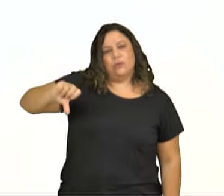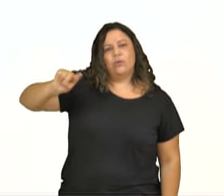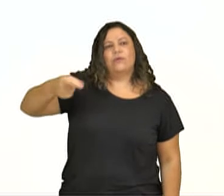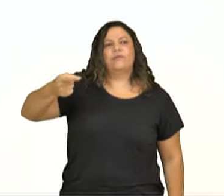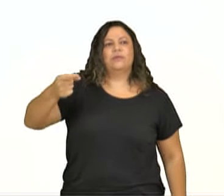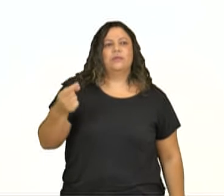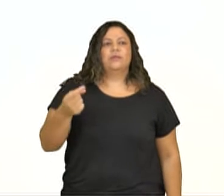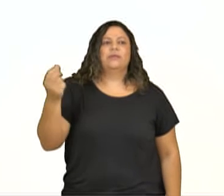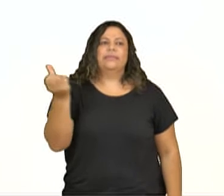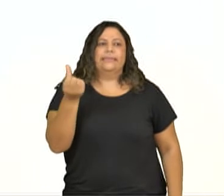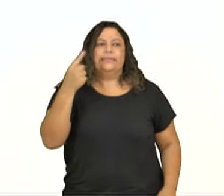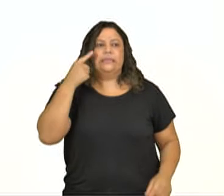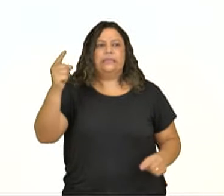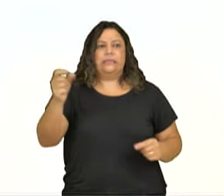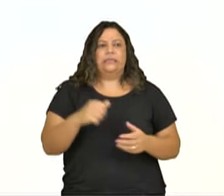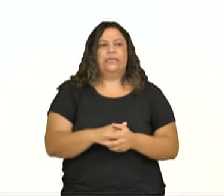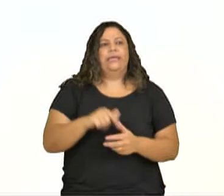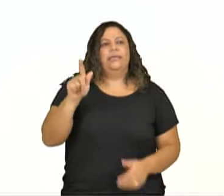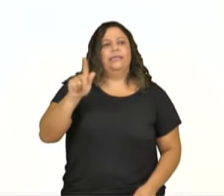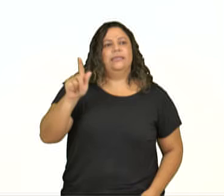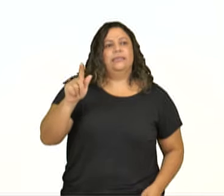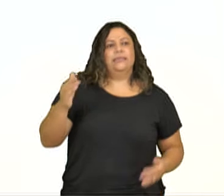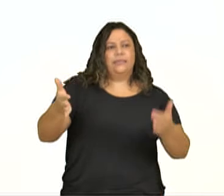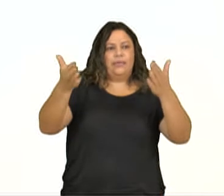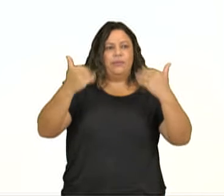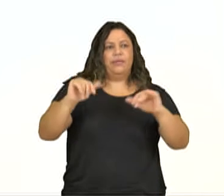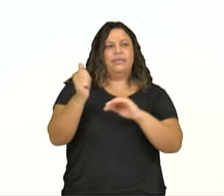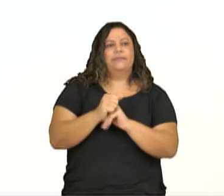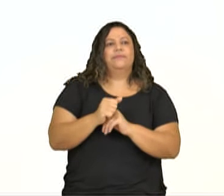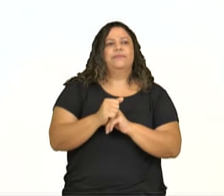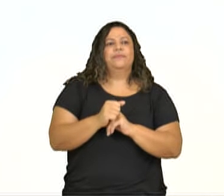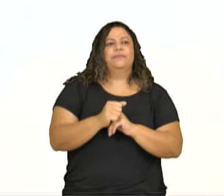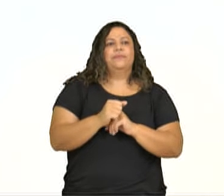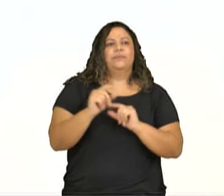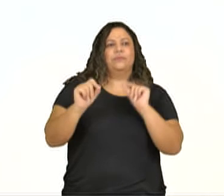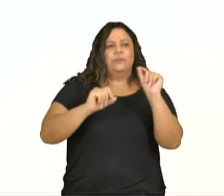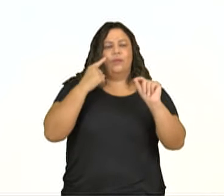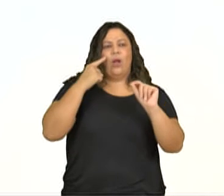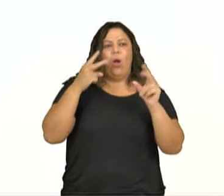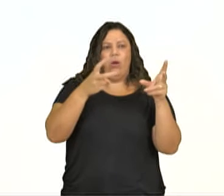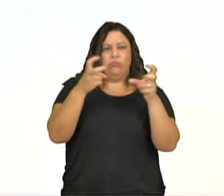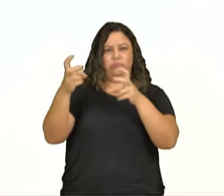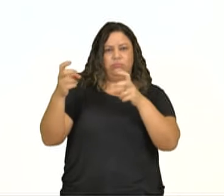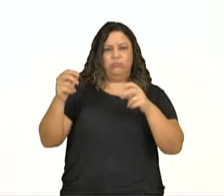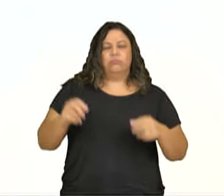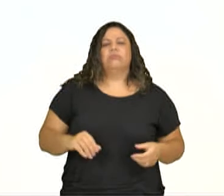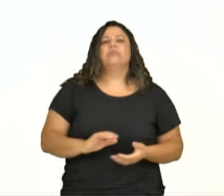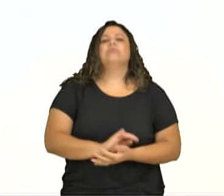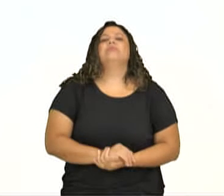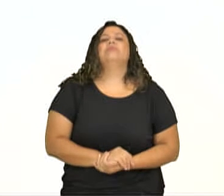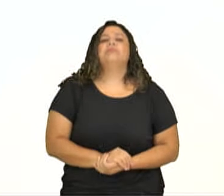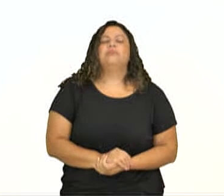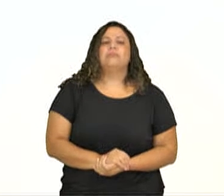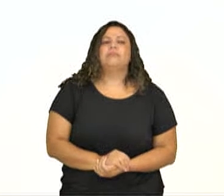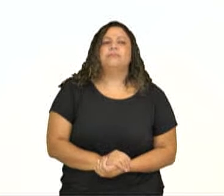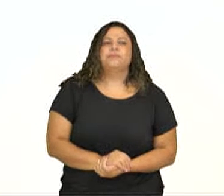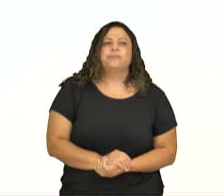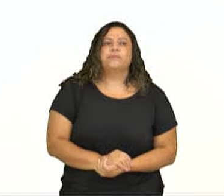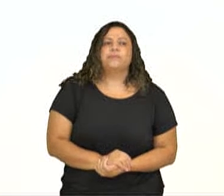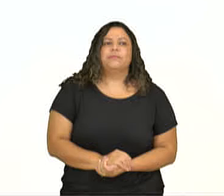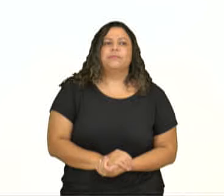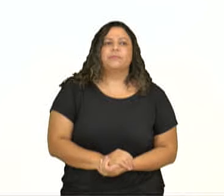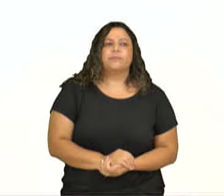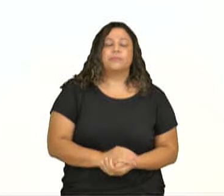159,2 gramas por mol. Aqui nós temos 227,6 gramas por mol, tá certo? Vamos lá, então? Aqui,